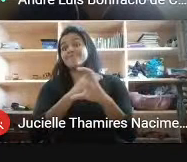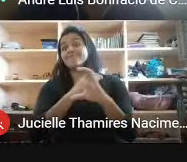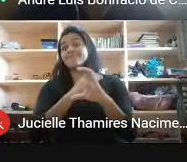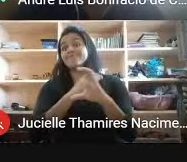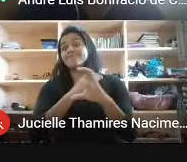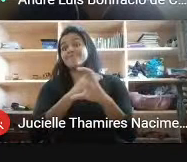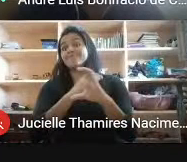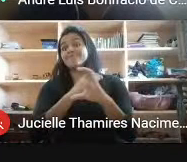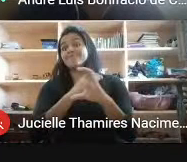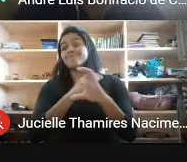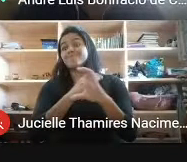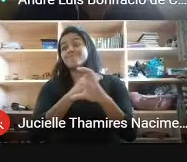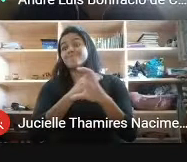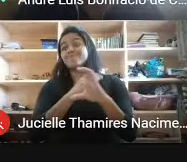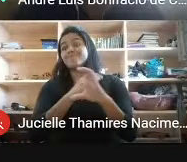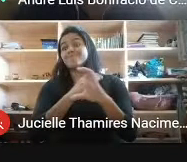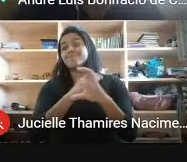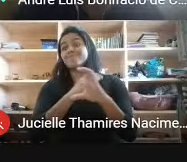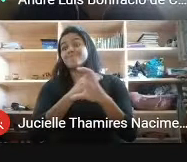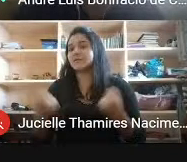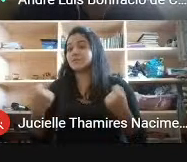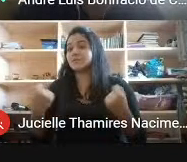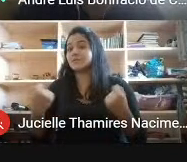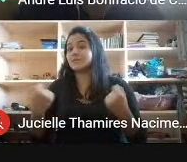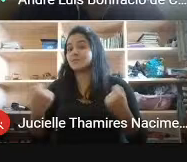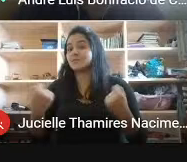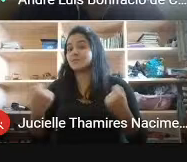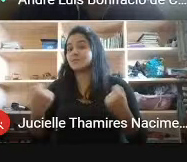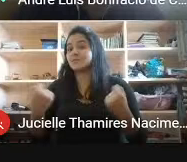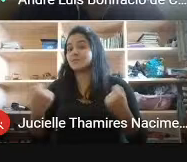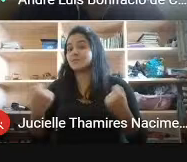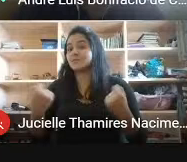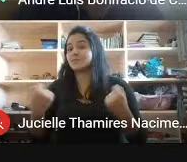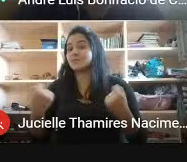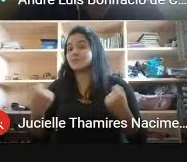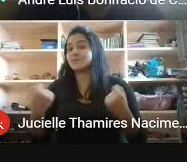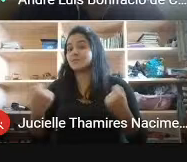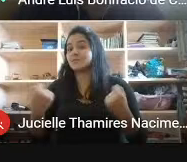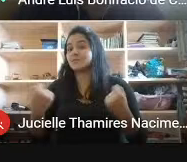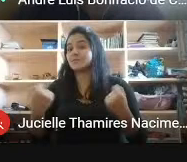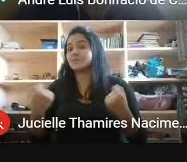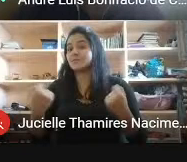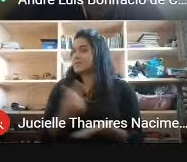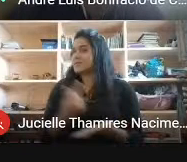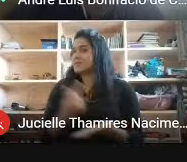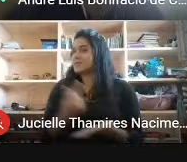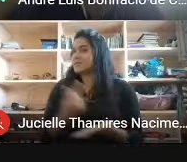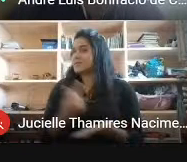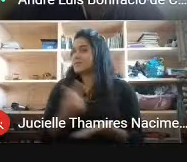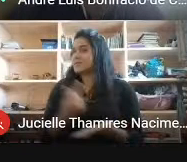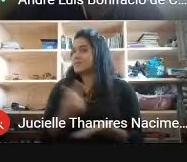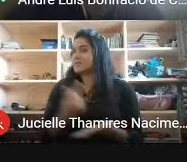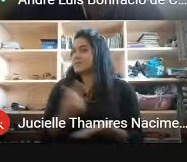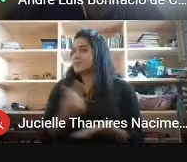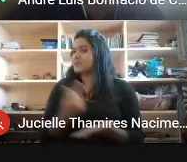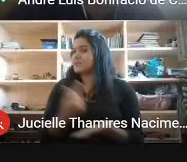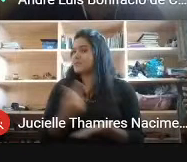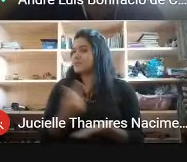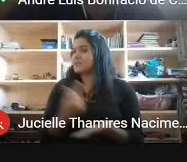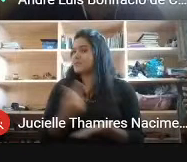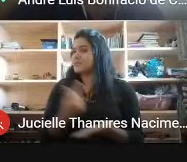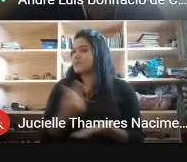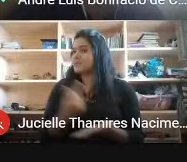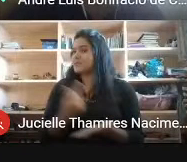com penicilina cristalina, ficar 10 dias internado. Não existe um segmento, não existe uma retroalimentação de